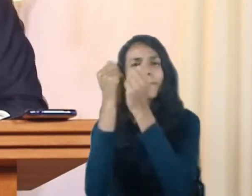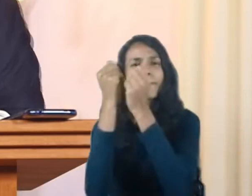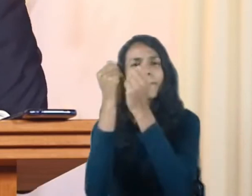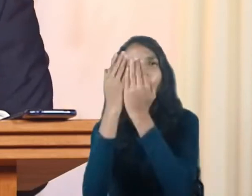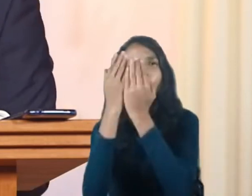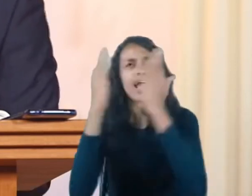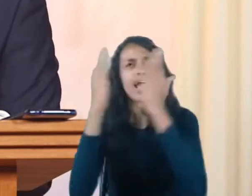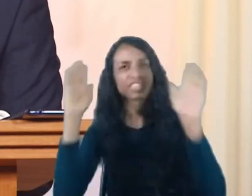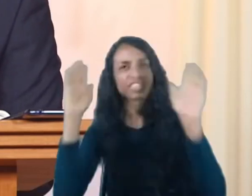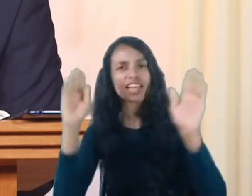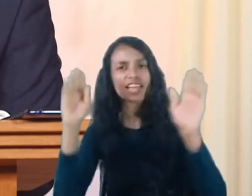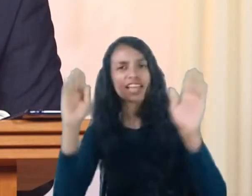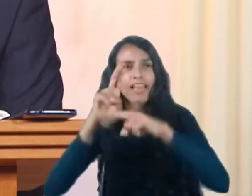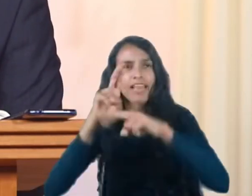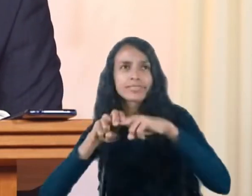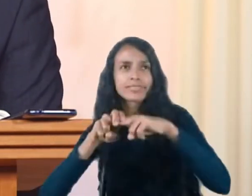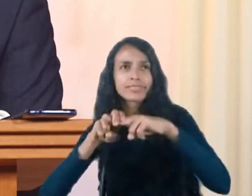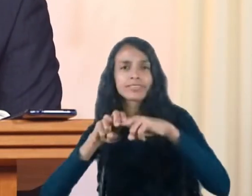jovens voltaram para a janela?